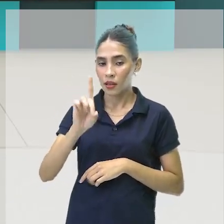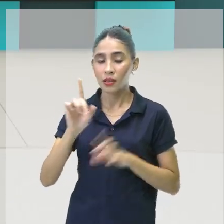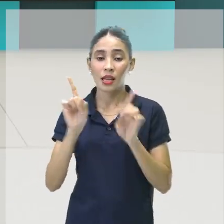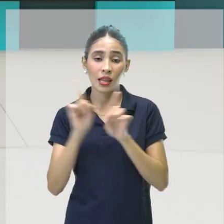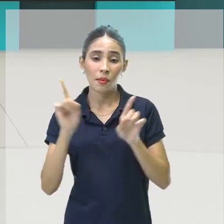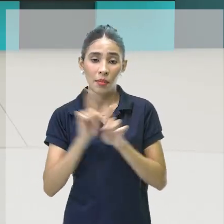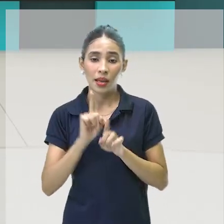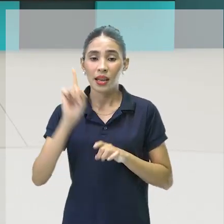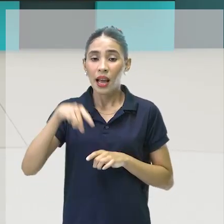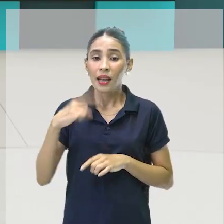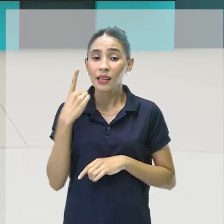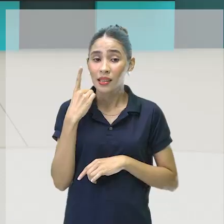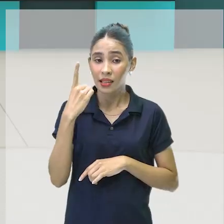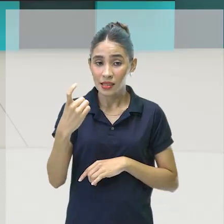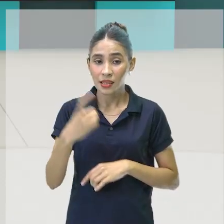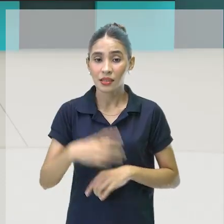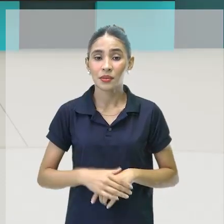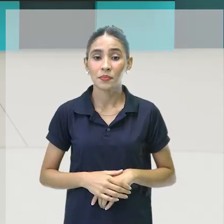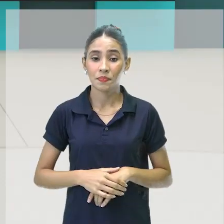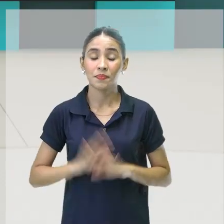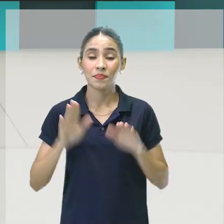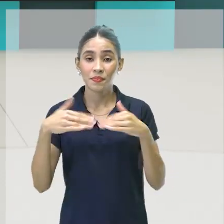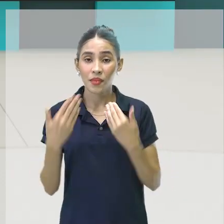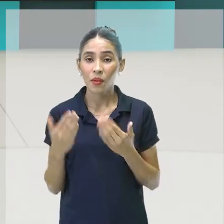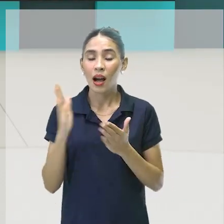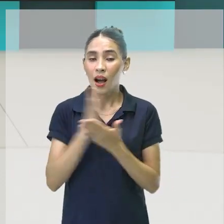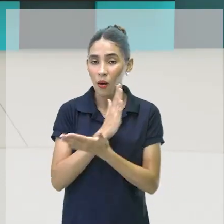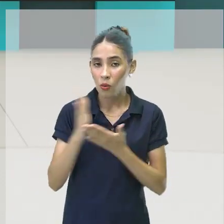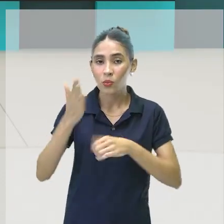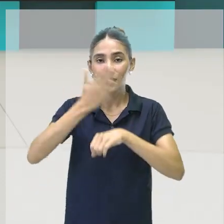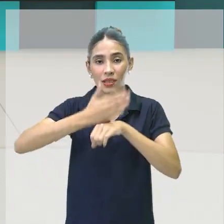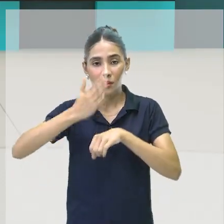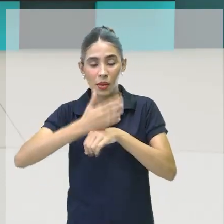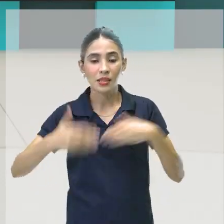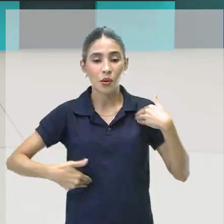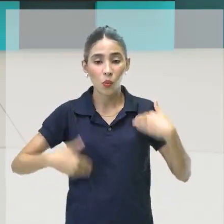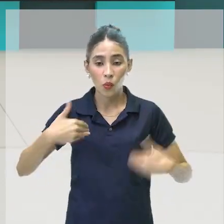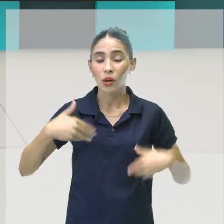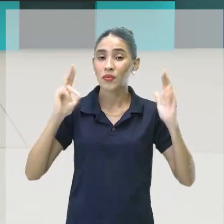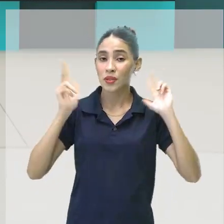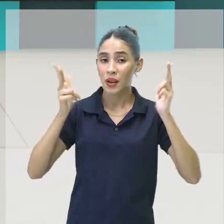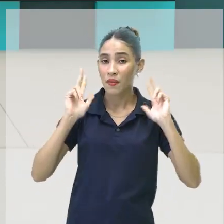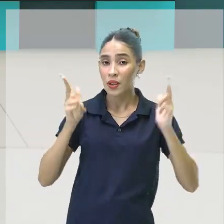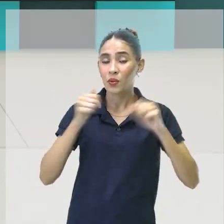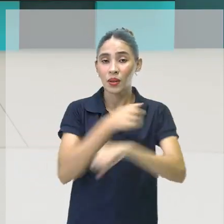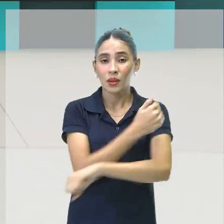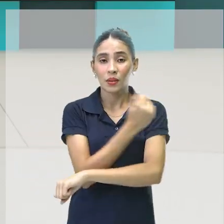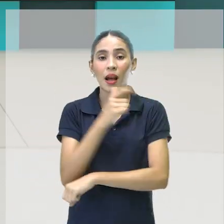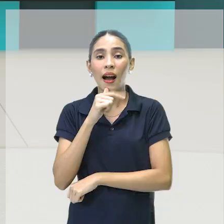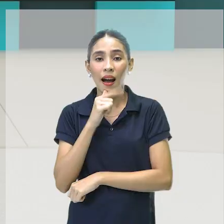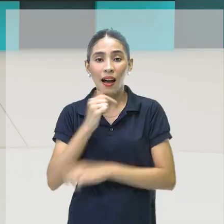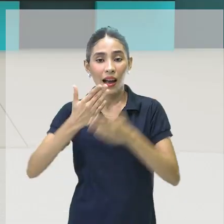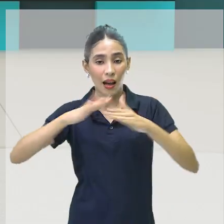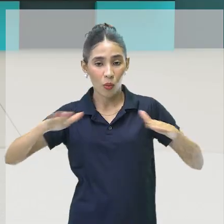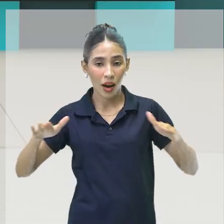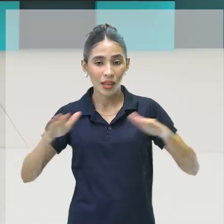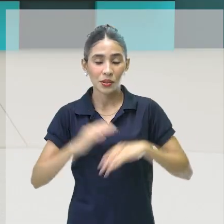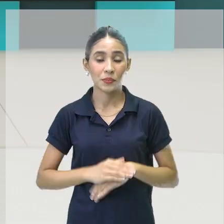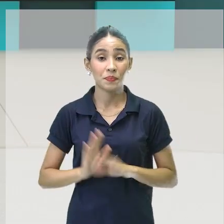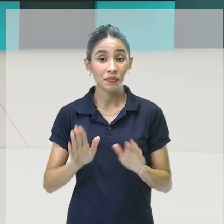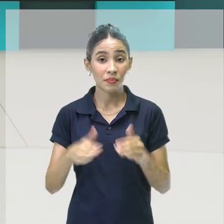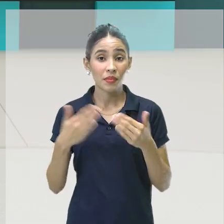também é muito interessante, e essas são algumas das práticas corporais de aventura no meio aquático. E